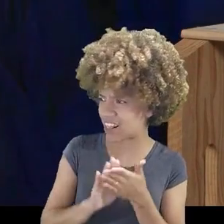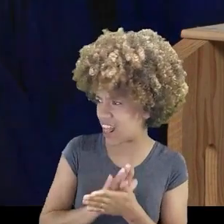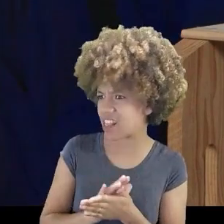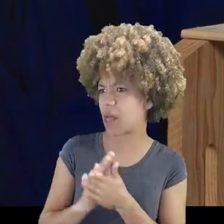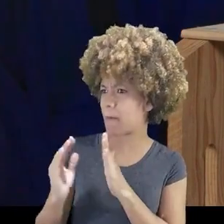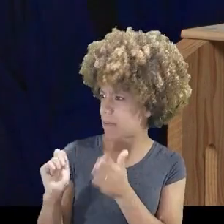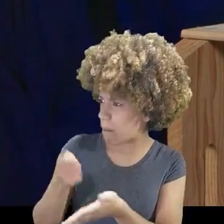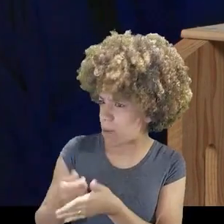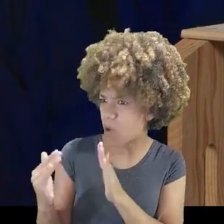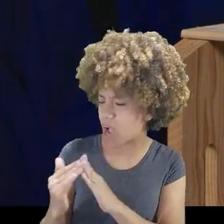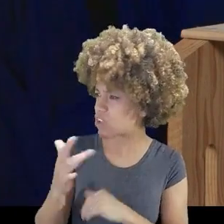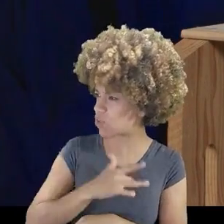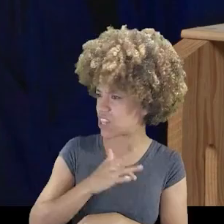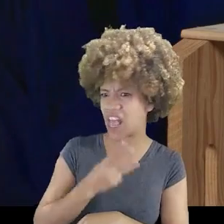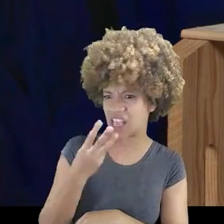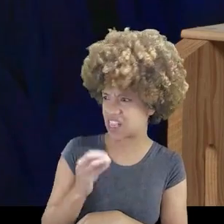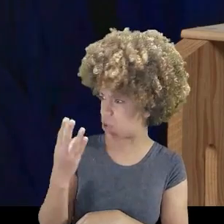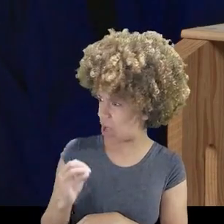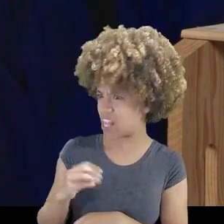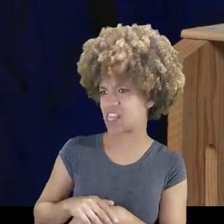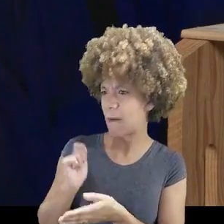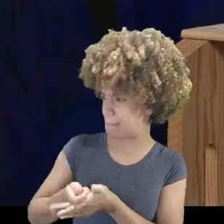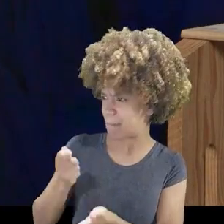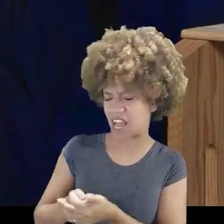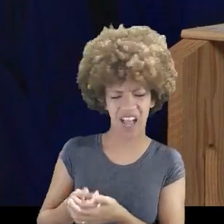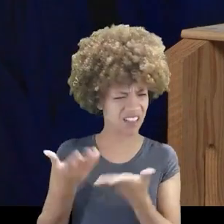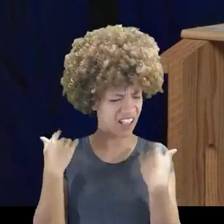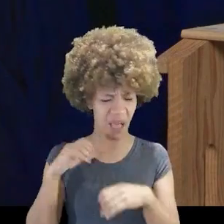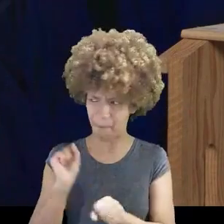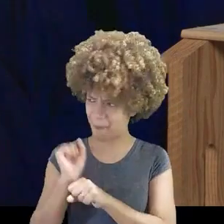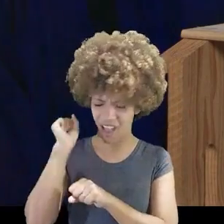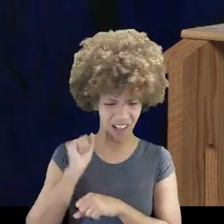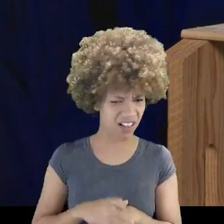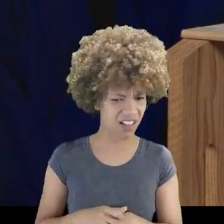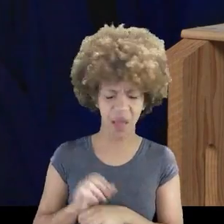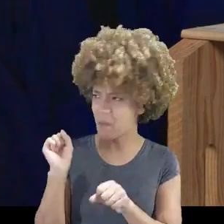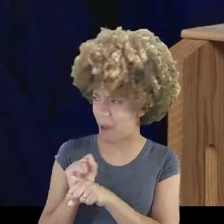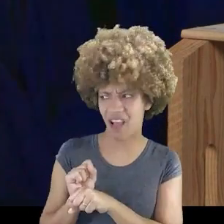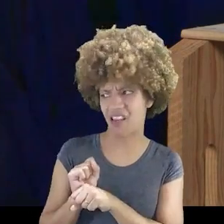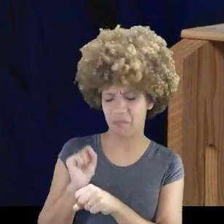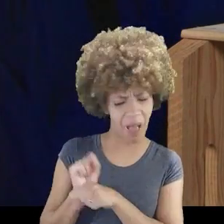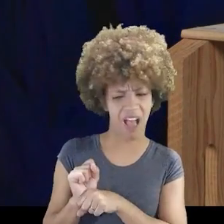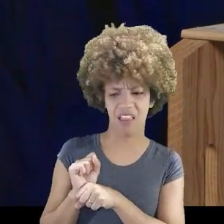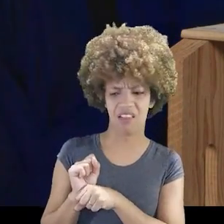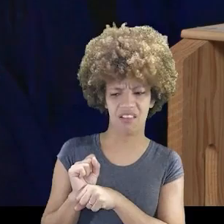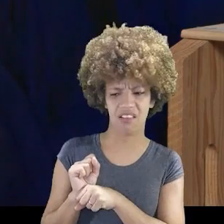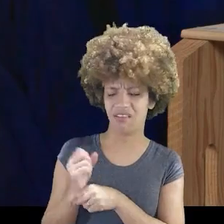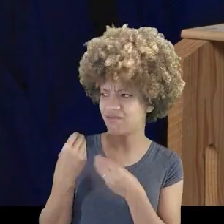comprar uma casa com dignidade os coitados 30 40 anos para pagar aquilo que mostra a para para e para